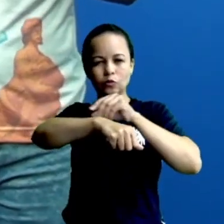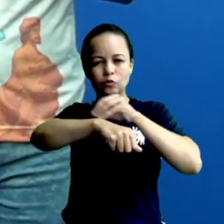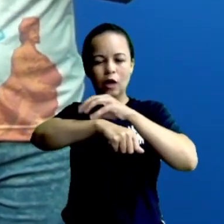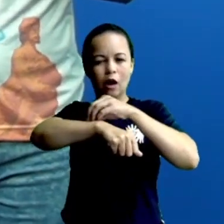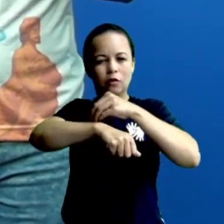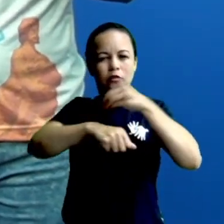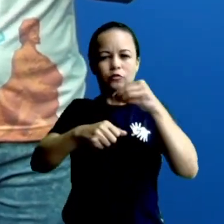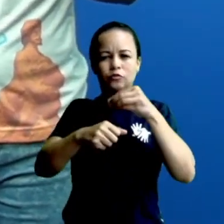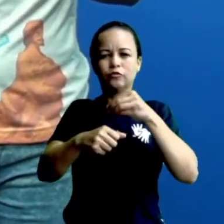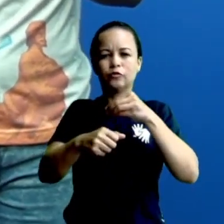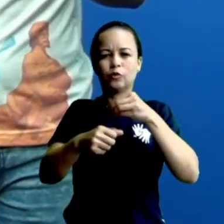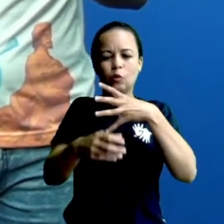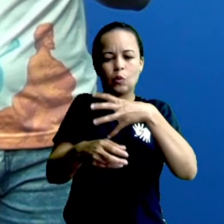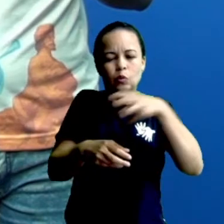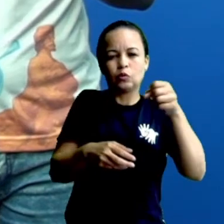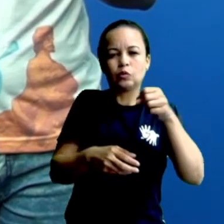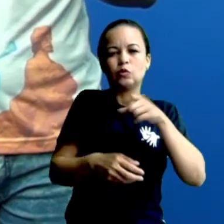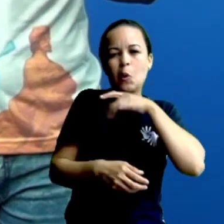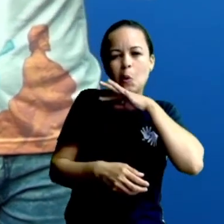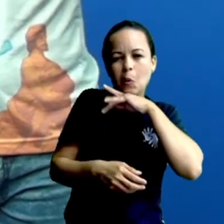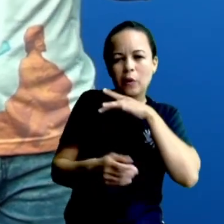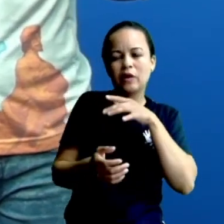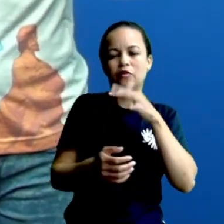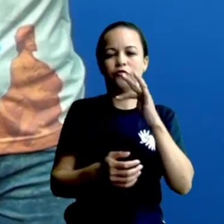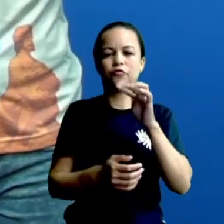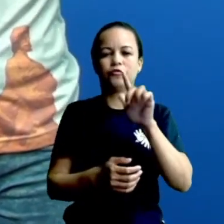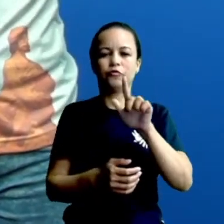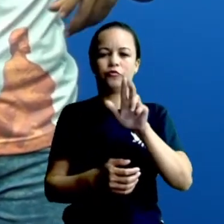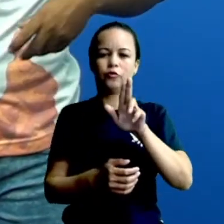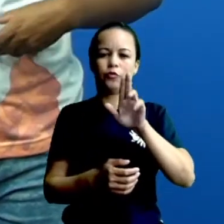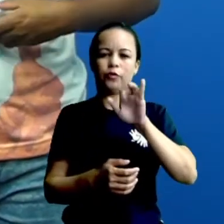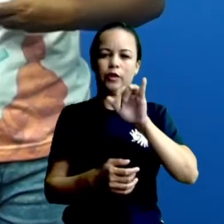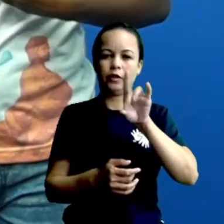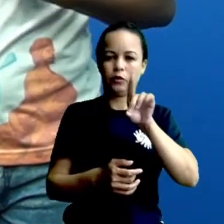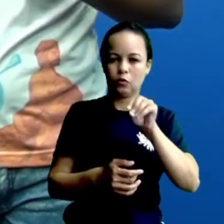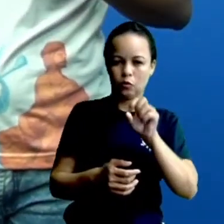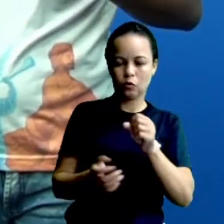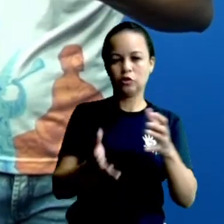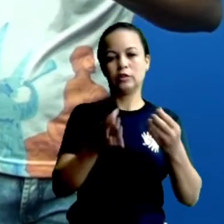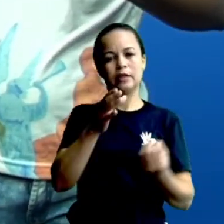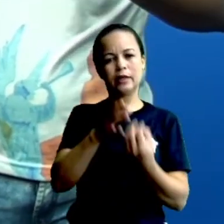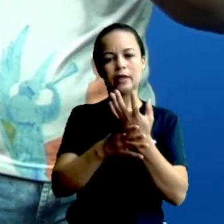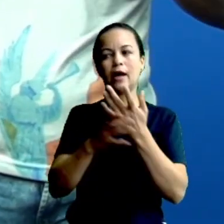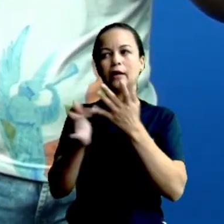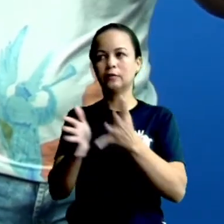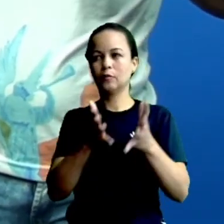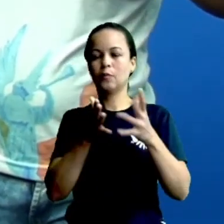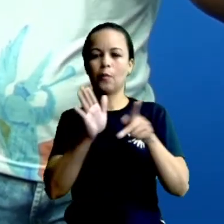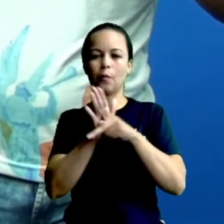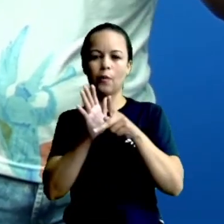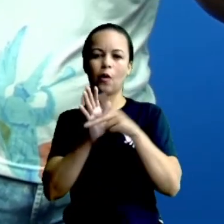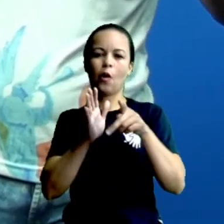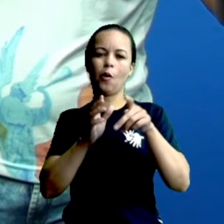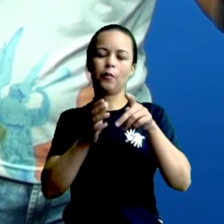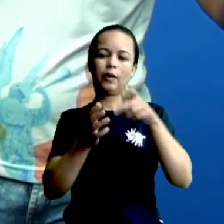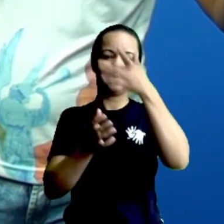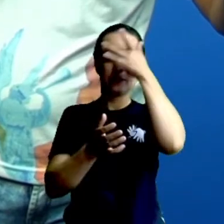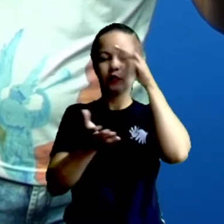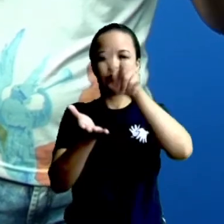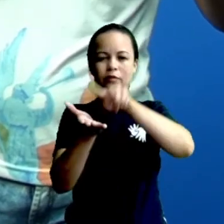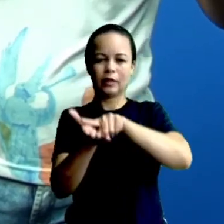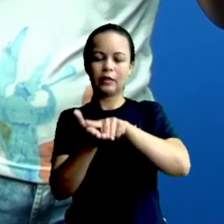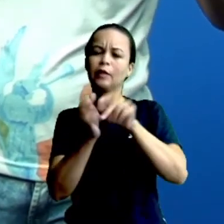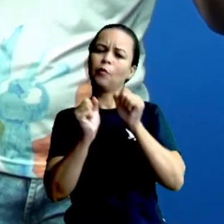ruins, e esses fluidos ruins seriam renovados por novos fluidos criados pelo próprio paciente que voltaria a